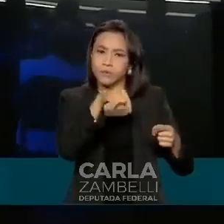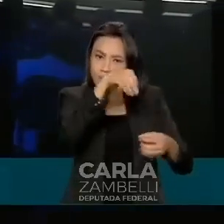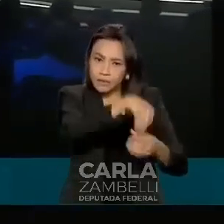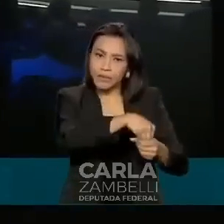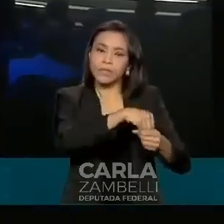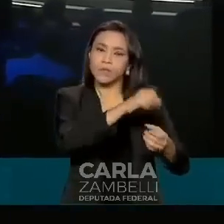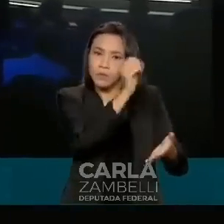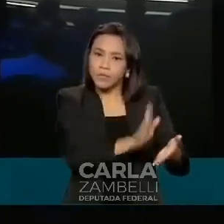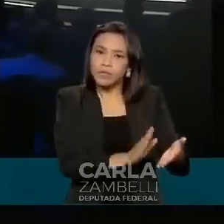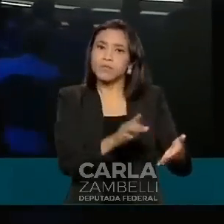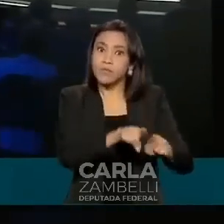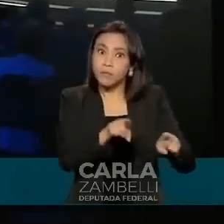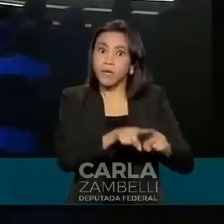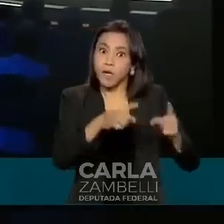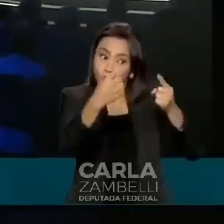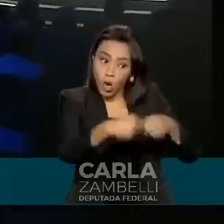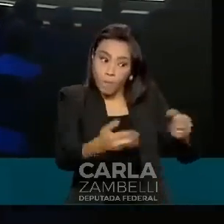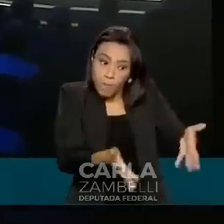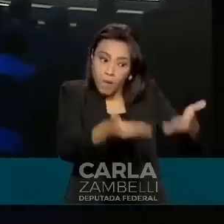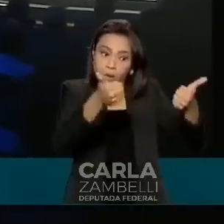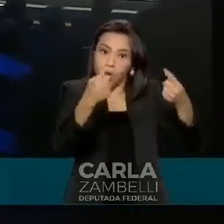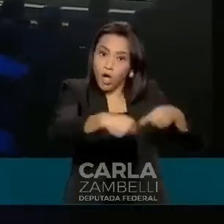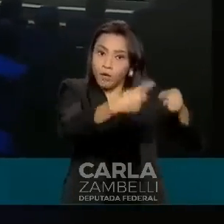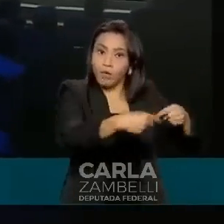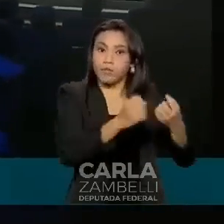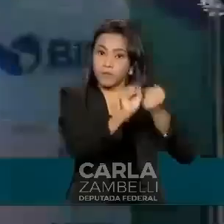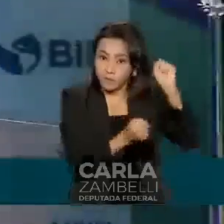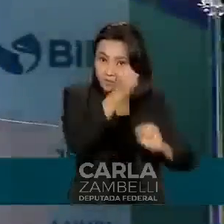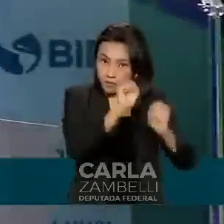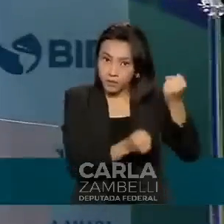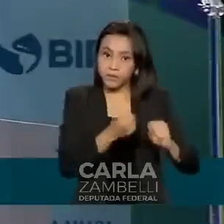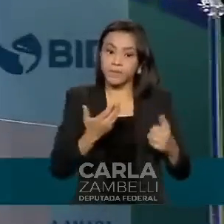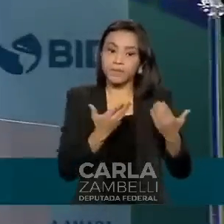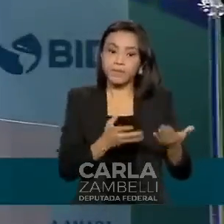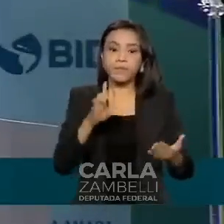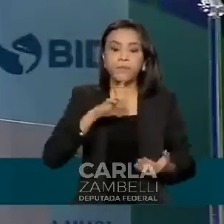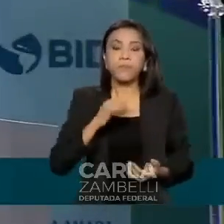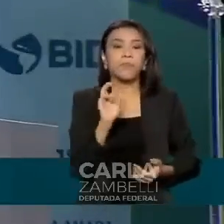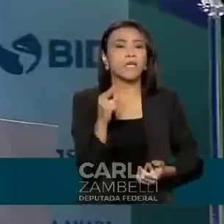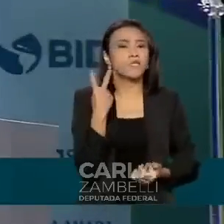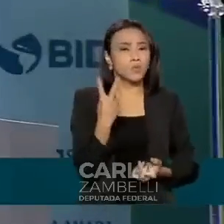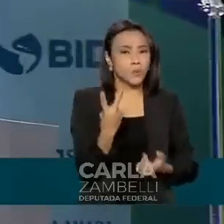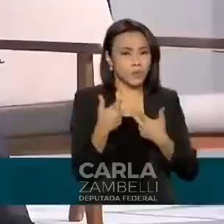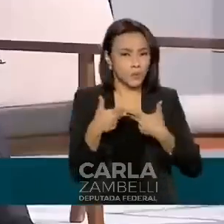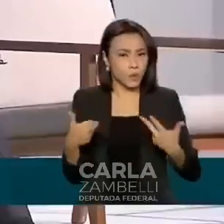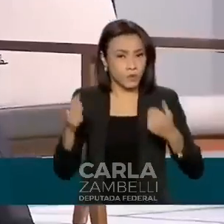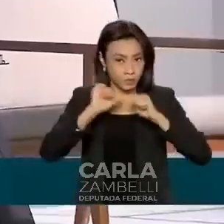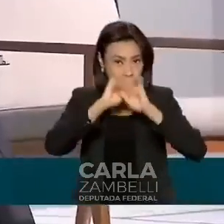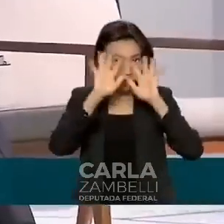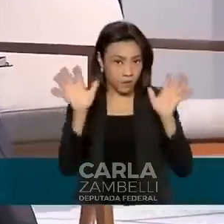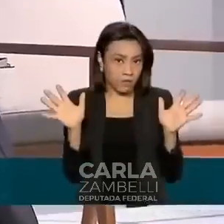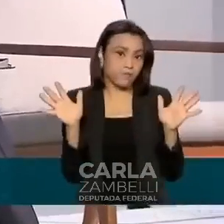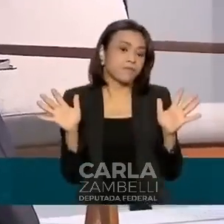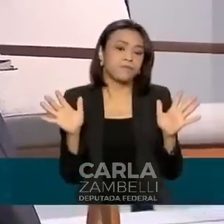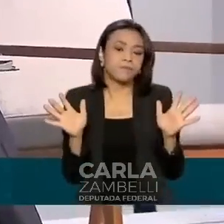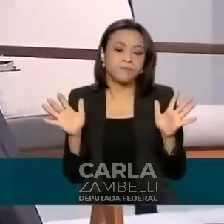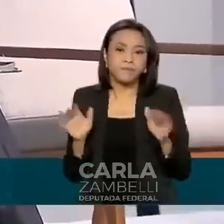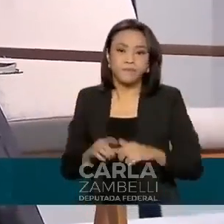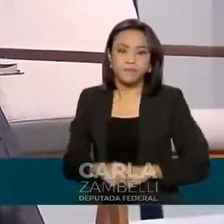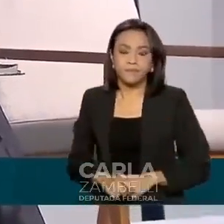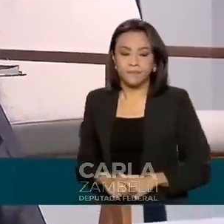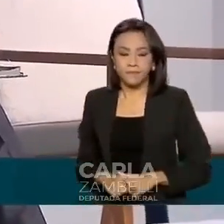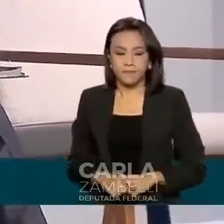da indústria brasileira eu abrir pula ao mesmo tempo então tem dois sinais muito claros que eu acho que vão ser